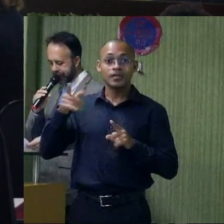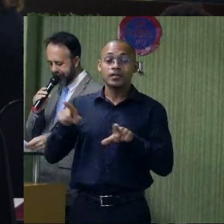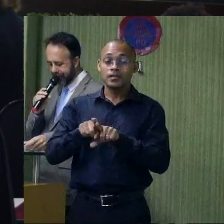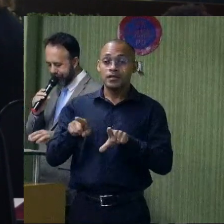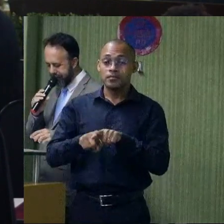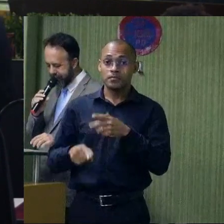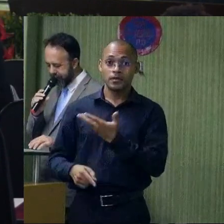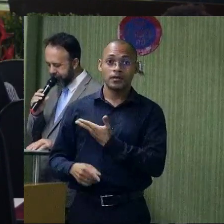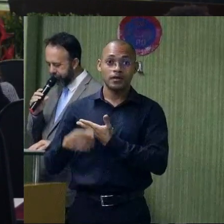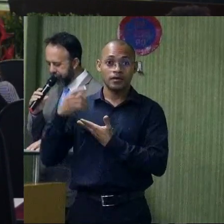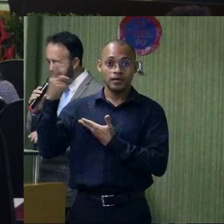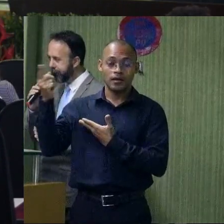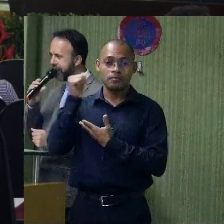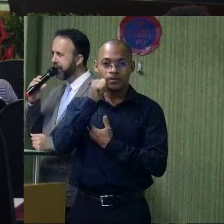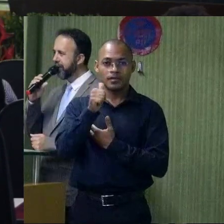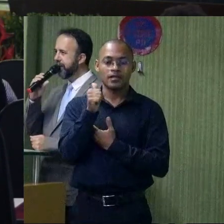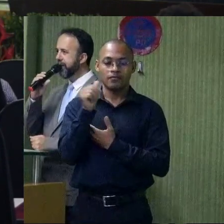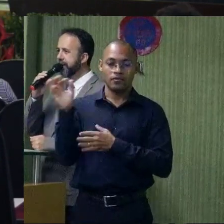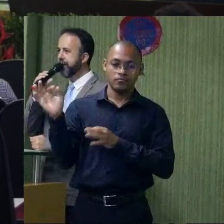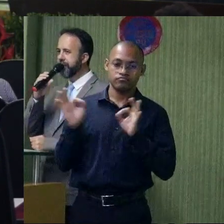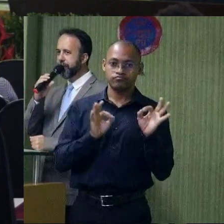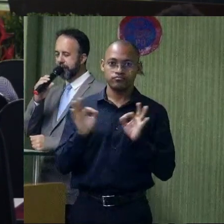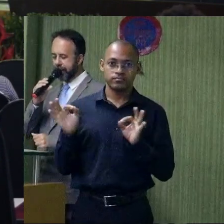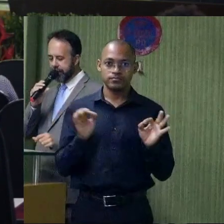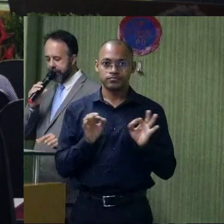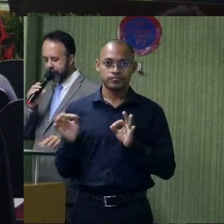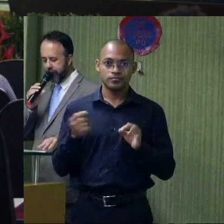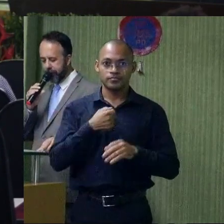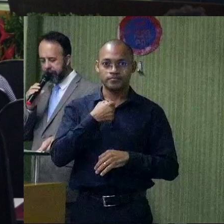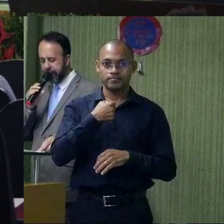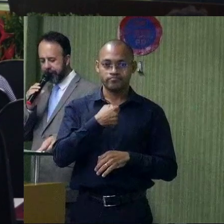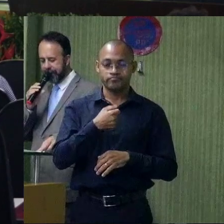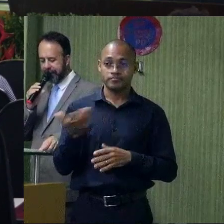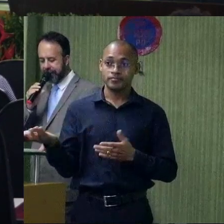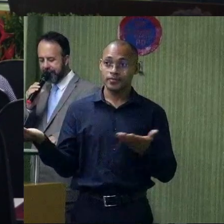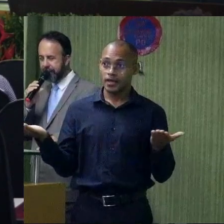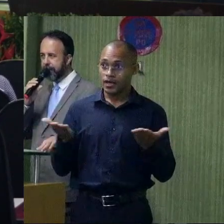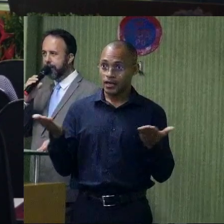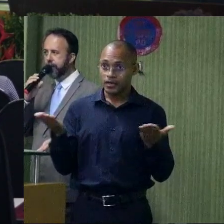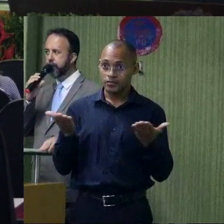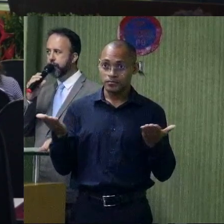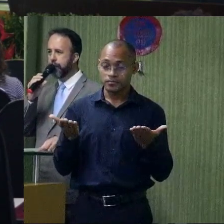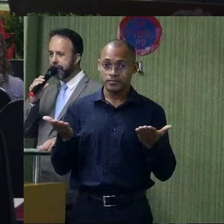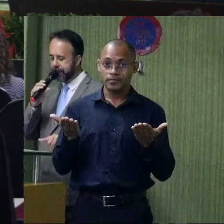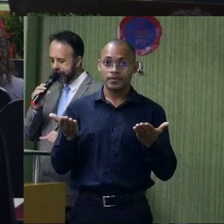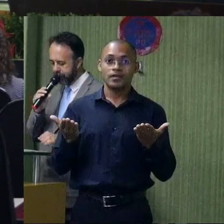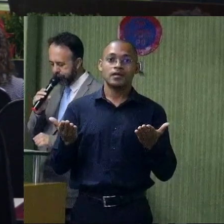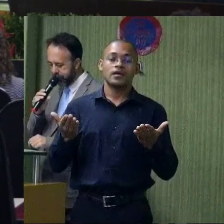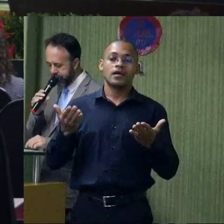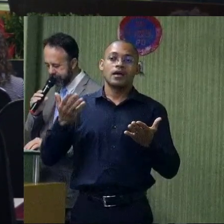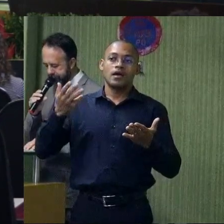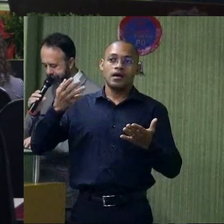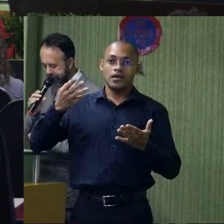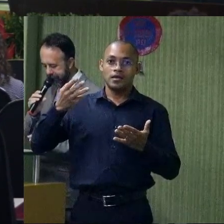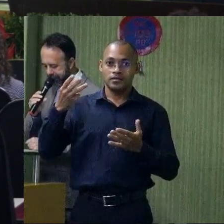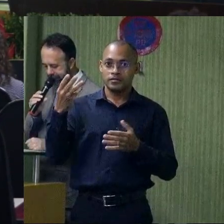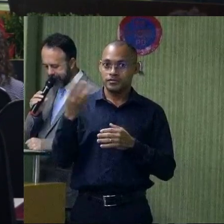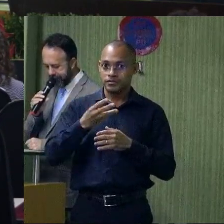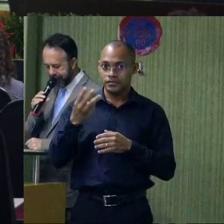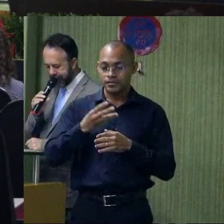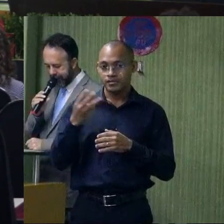nossa mediadora e vamos dar início agora à Terceira e última mesa do